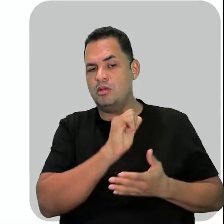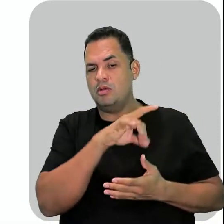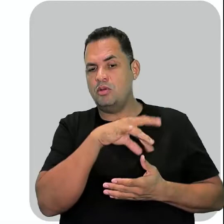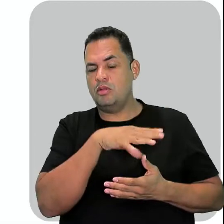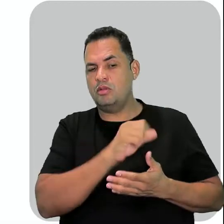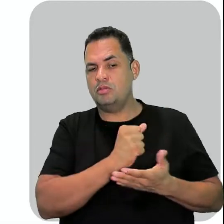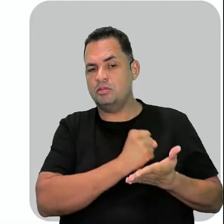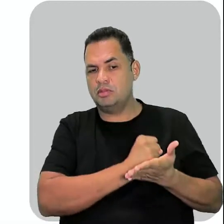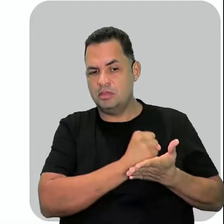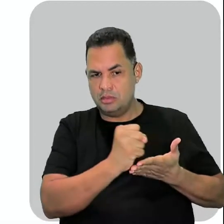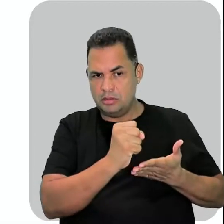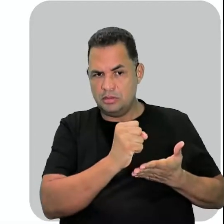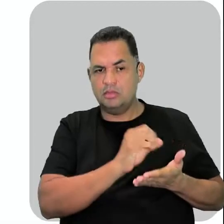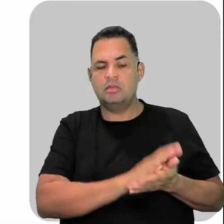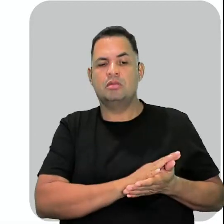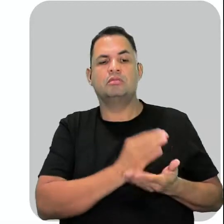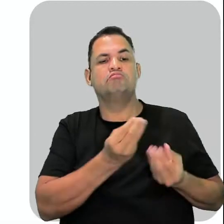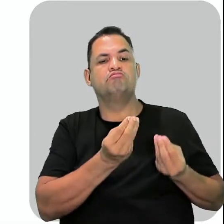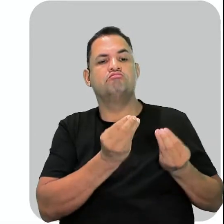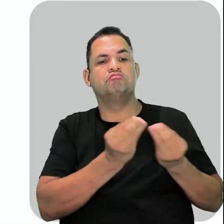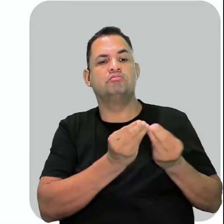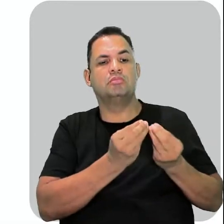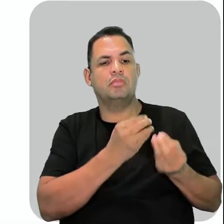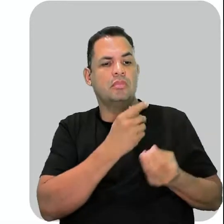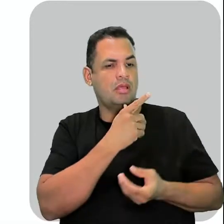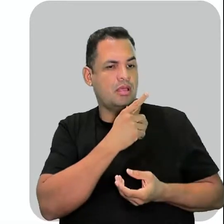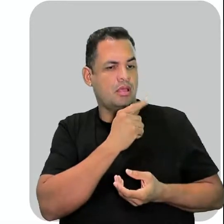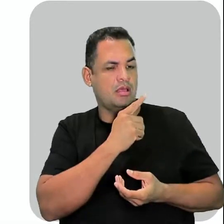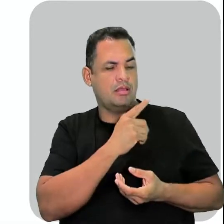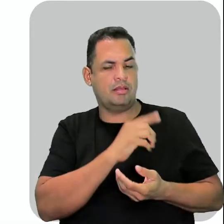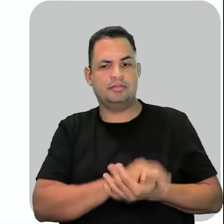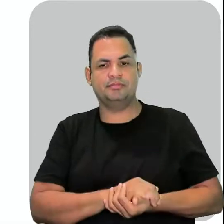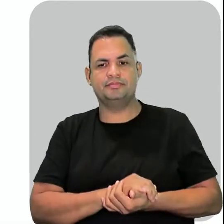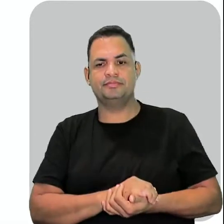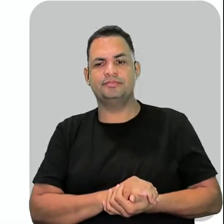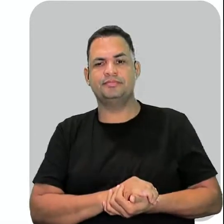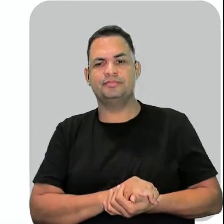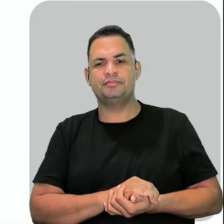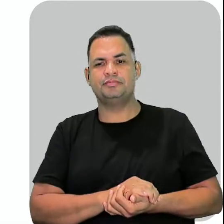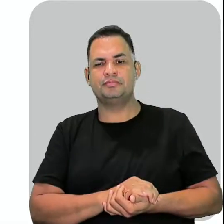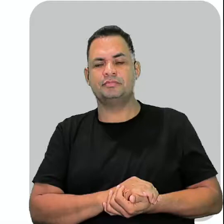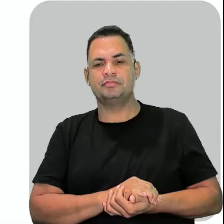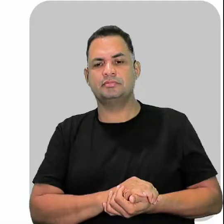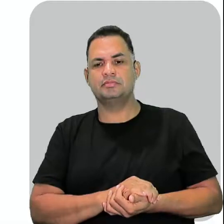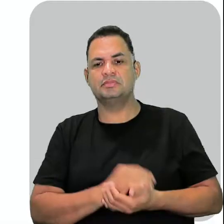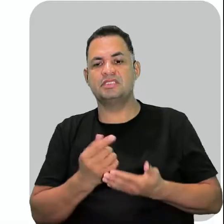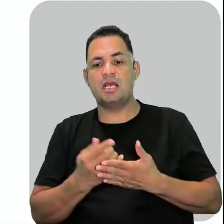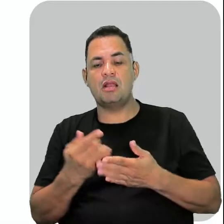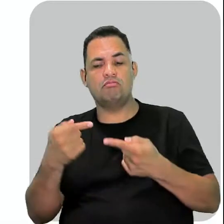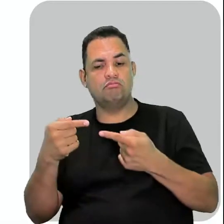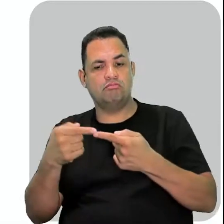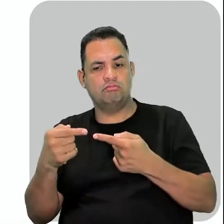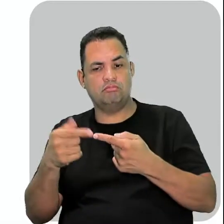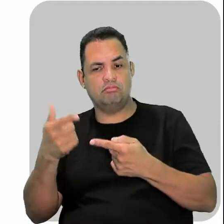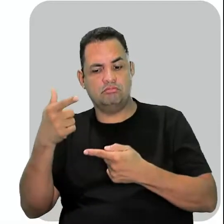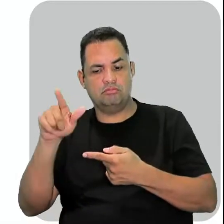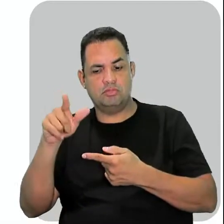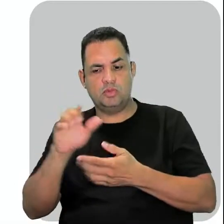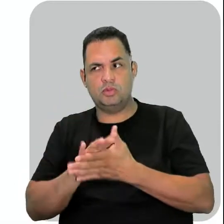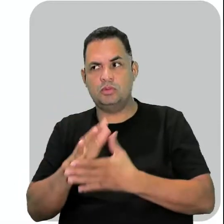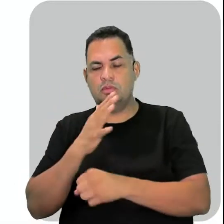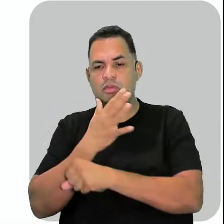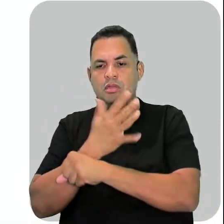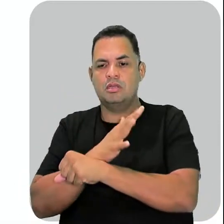vamos ter a eliminação de outra molécula de água. Nesta parte aqui da amina, se ela se ligar a outro